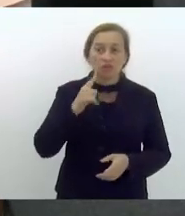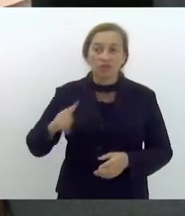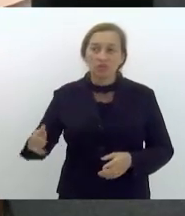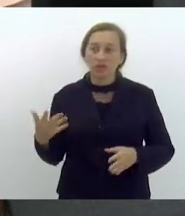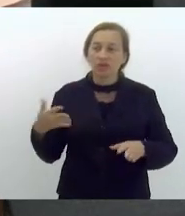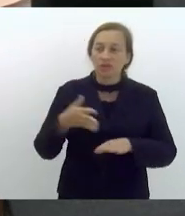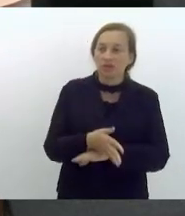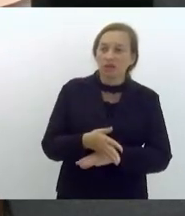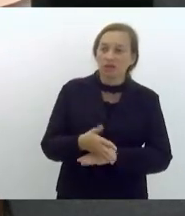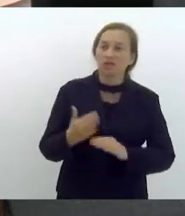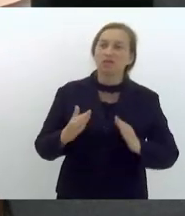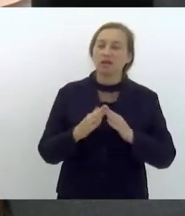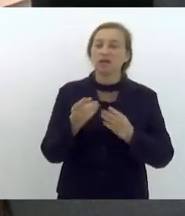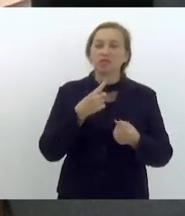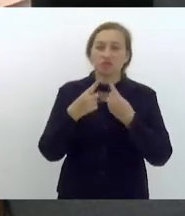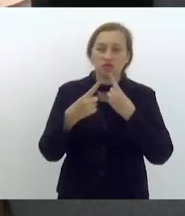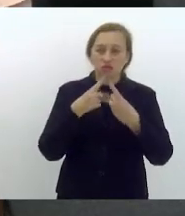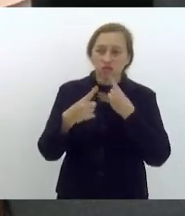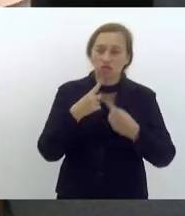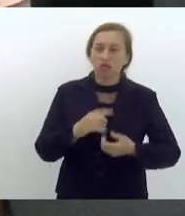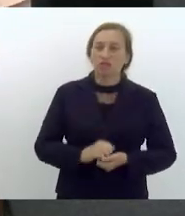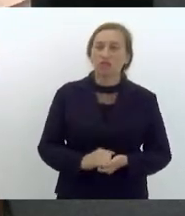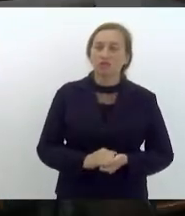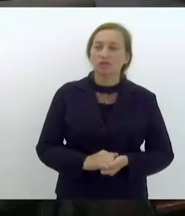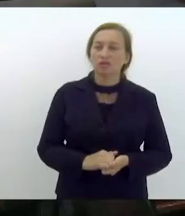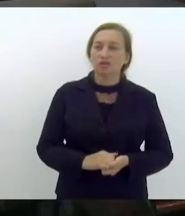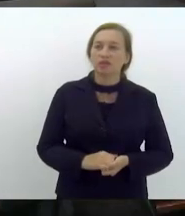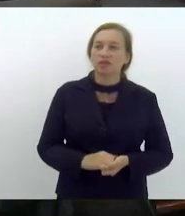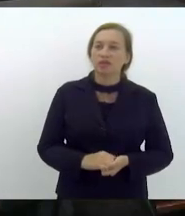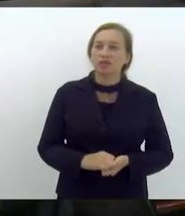essa casa para ser debatida e discutida